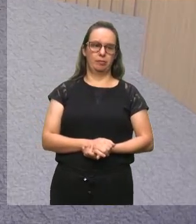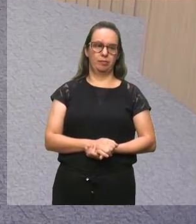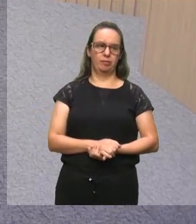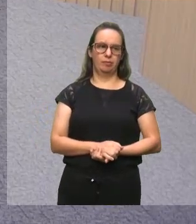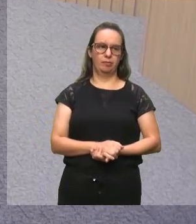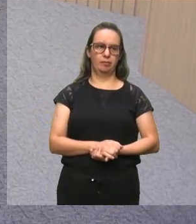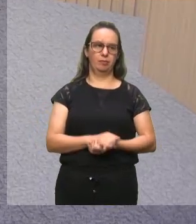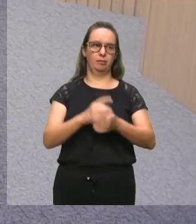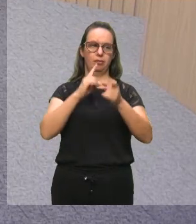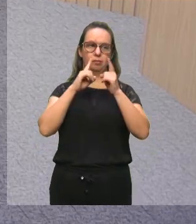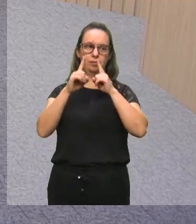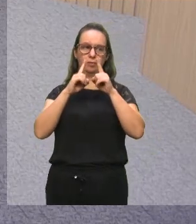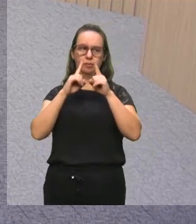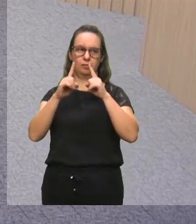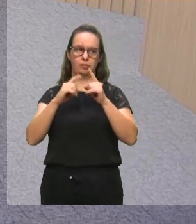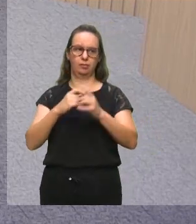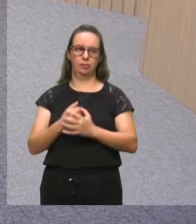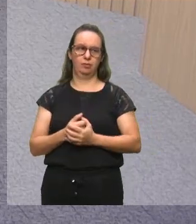Segue em discussão.